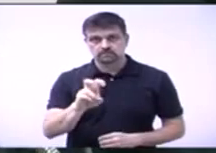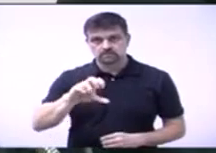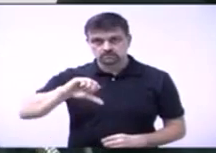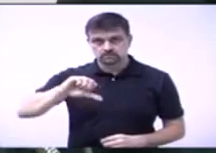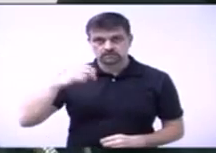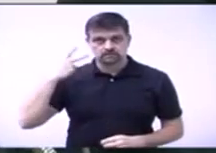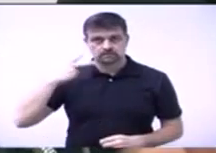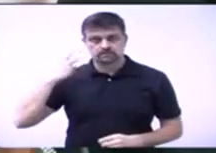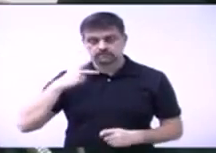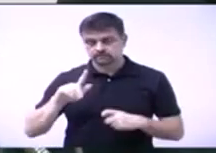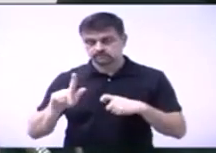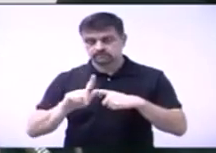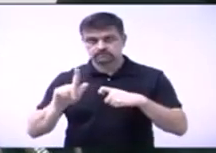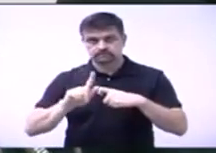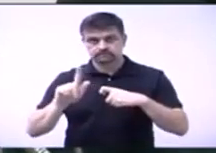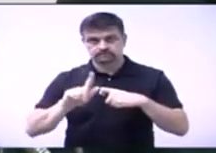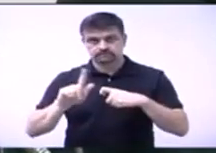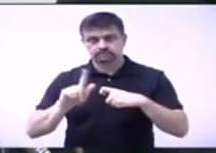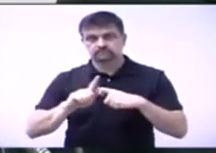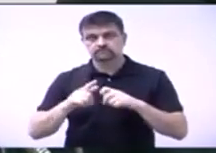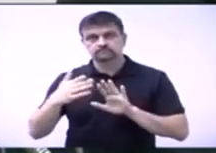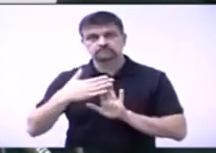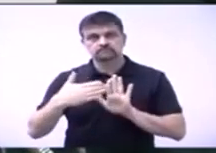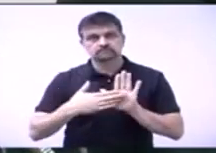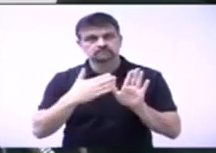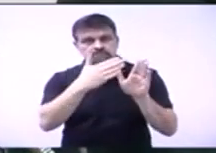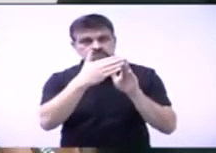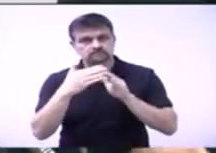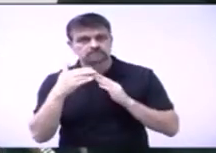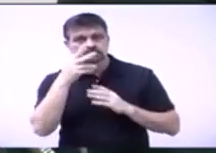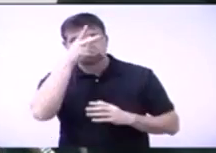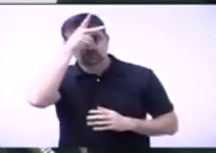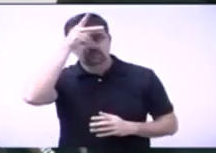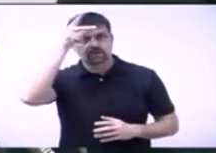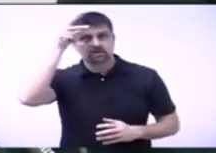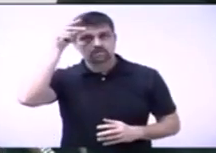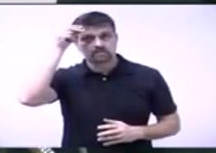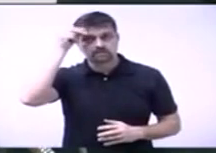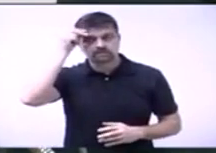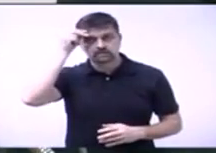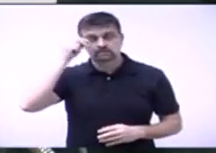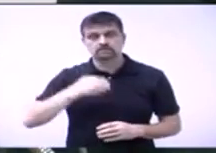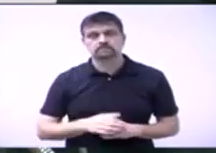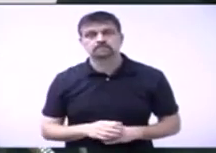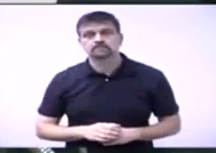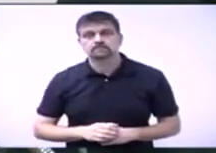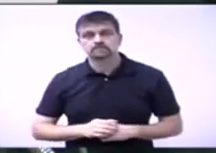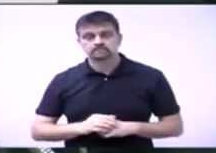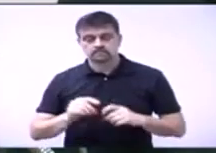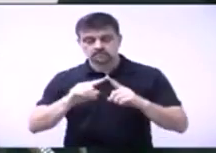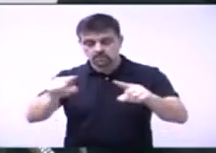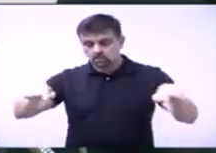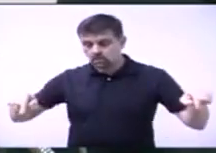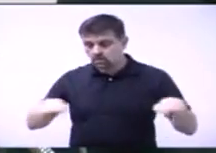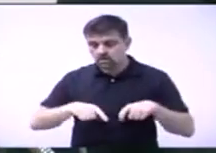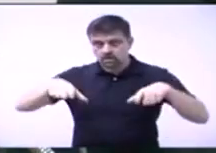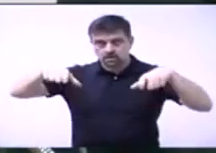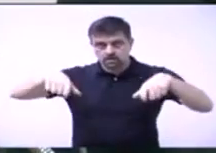159, do vereador Gustavo Iatecola, sugere ao executivo reforma geral no campo de